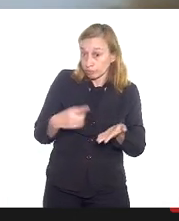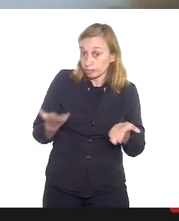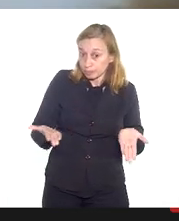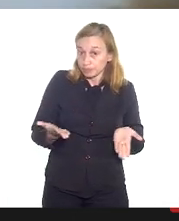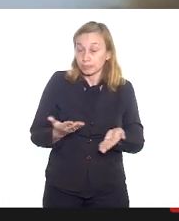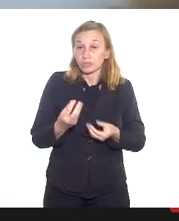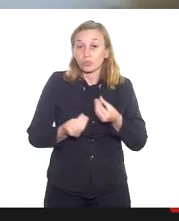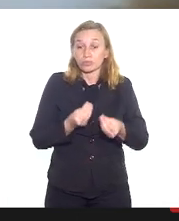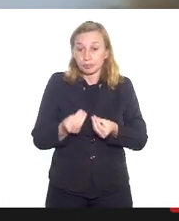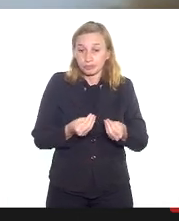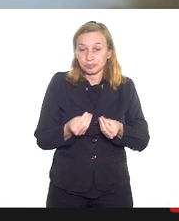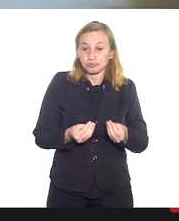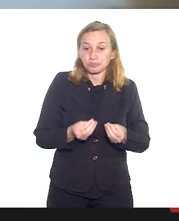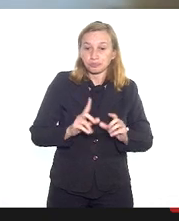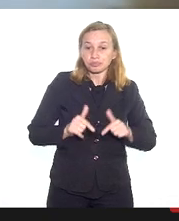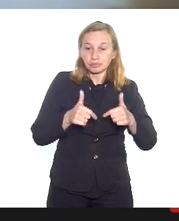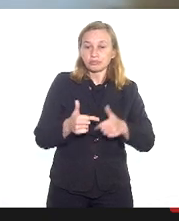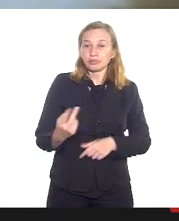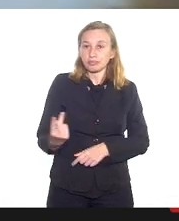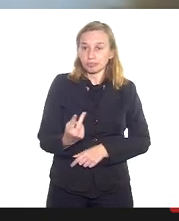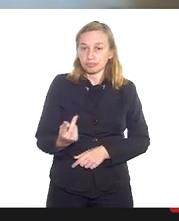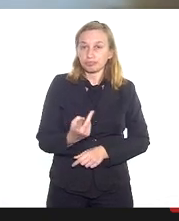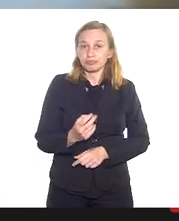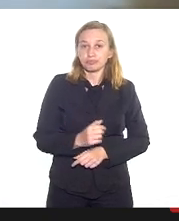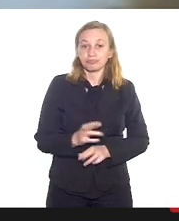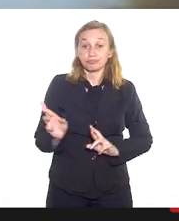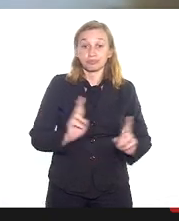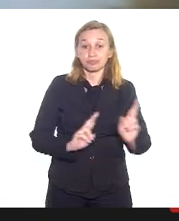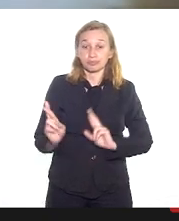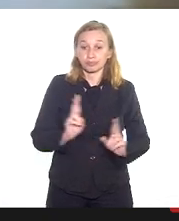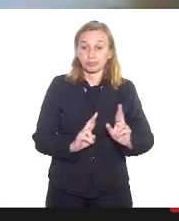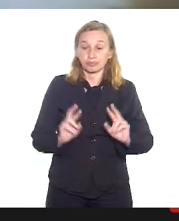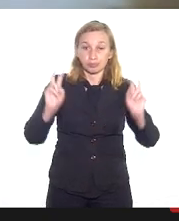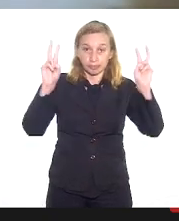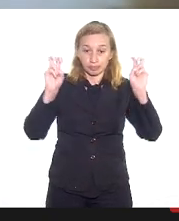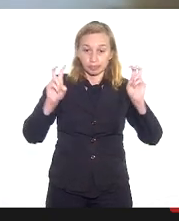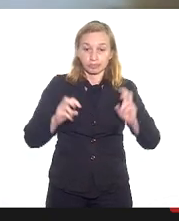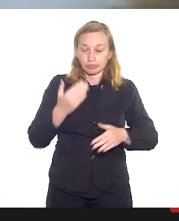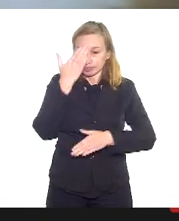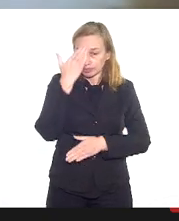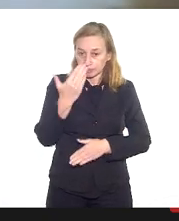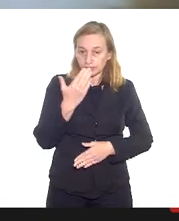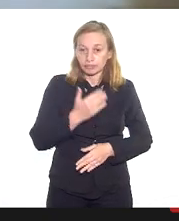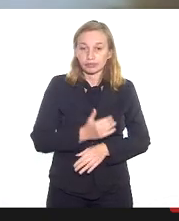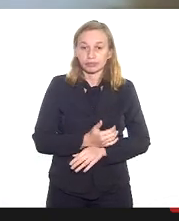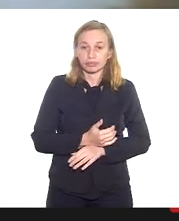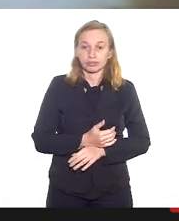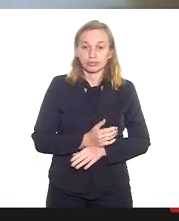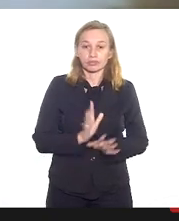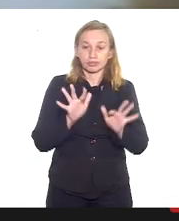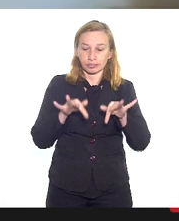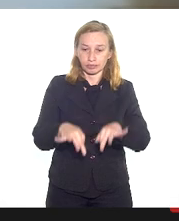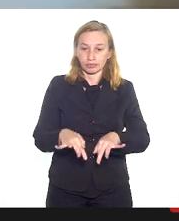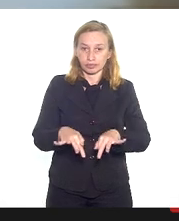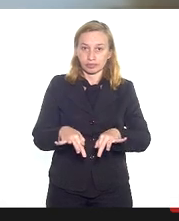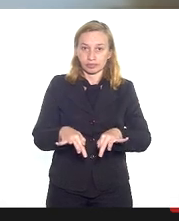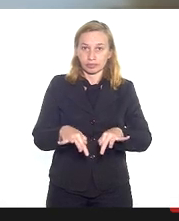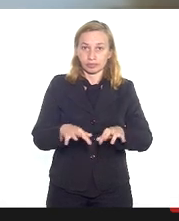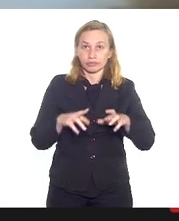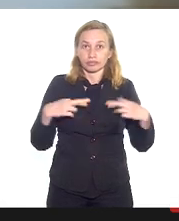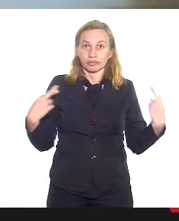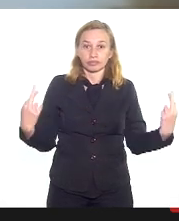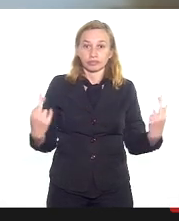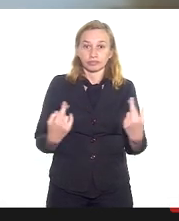são o comportamento das mesmas em relação a esse tema. Agradecendo, dou por encerrada a